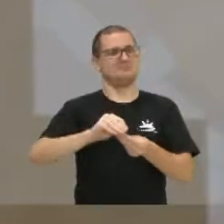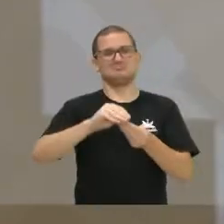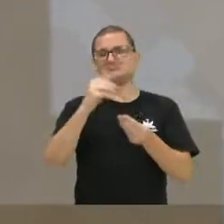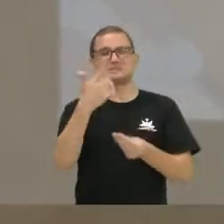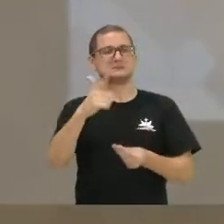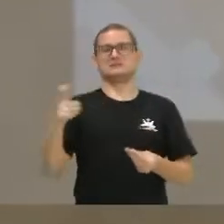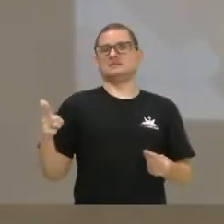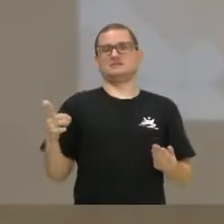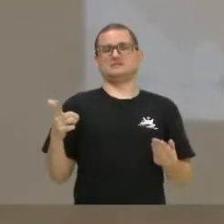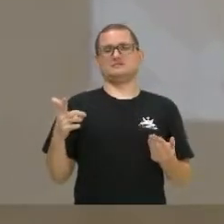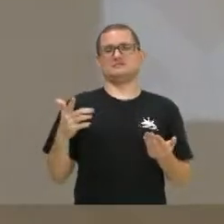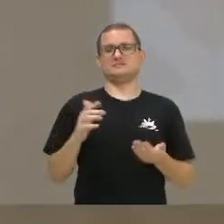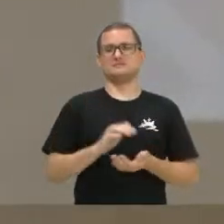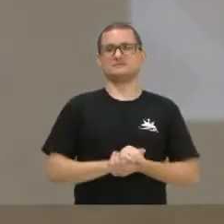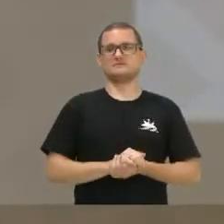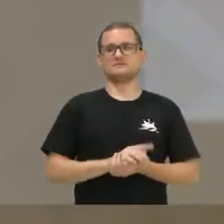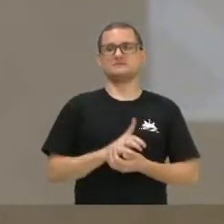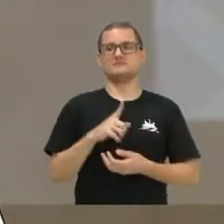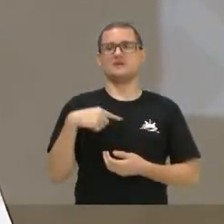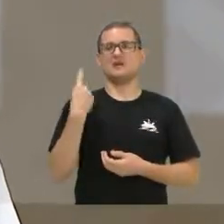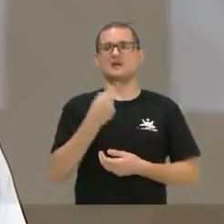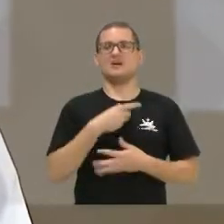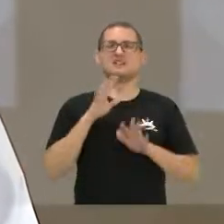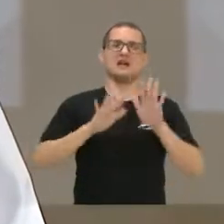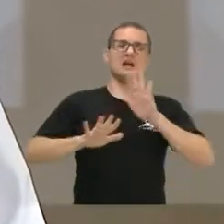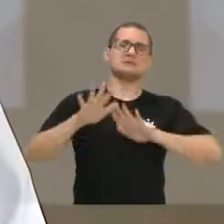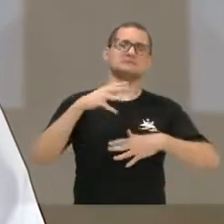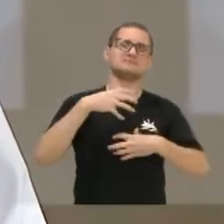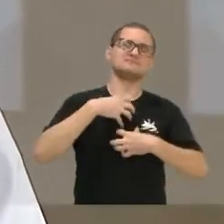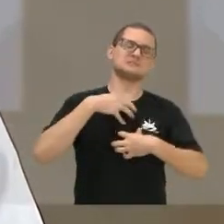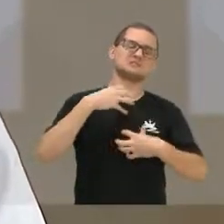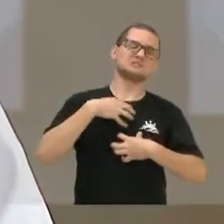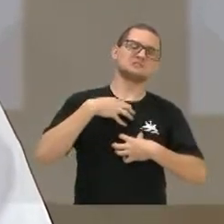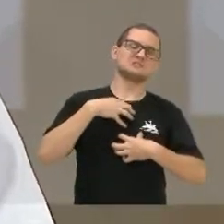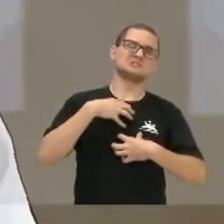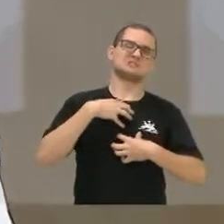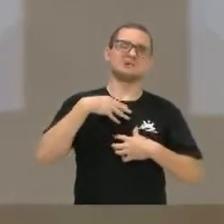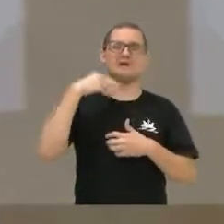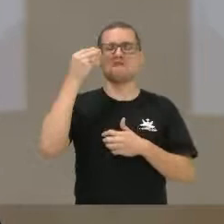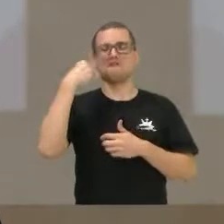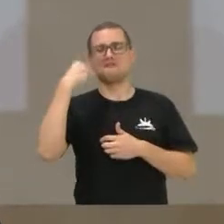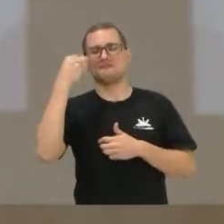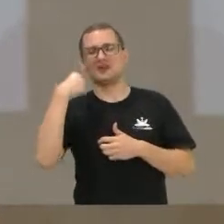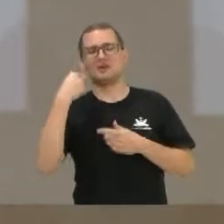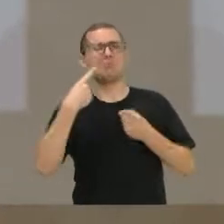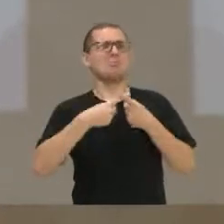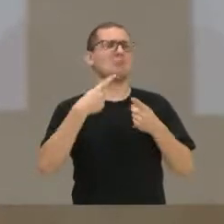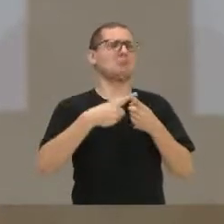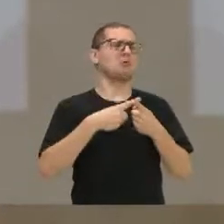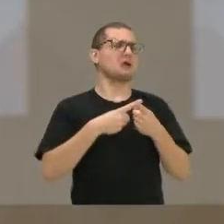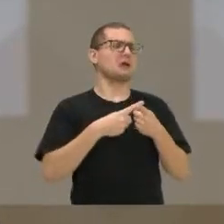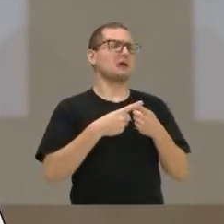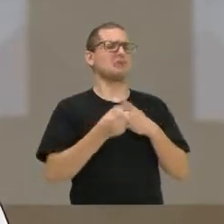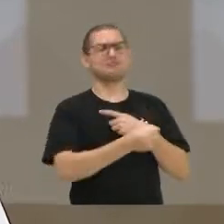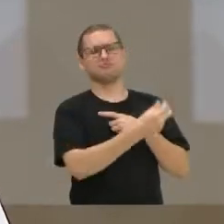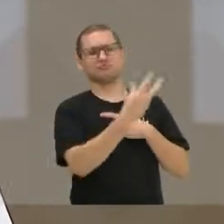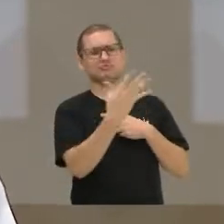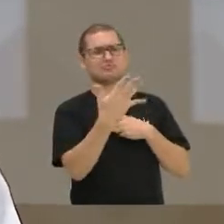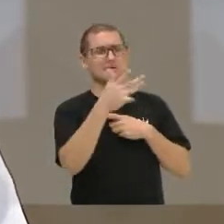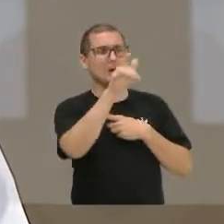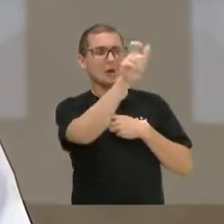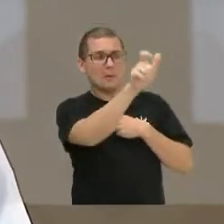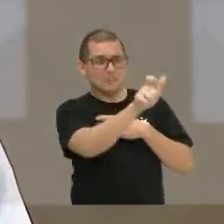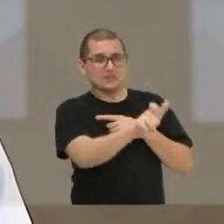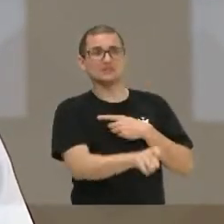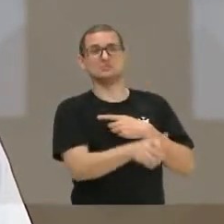div enfraquecimento do inclusive porque tantas pessoas muito